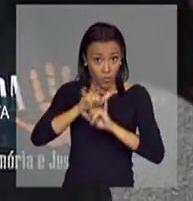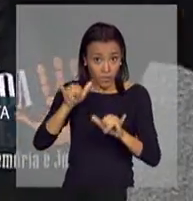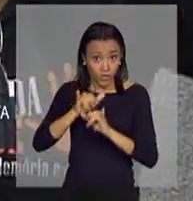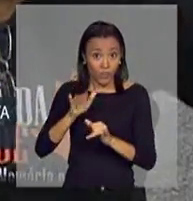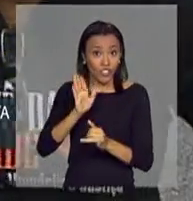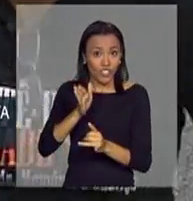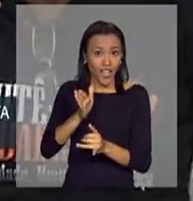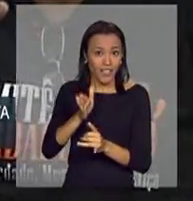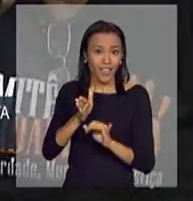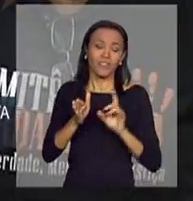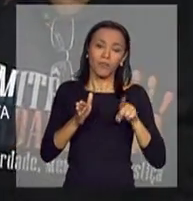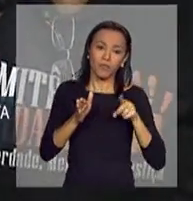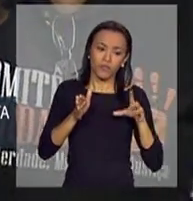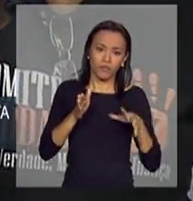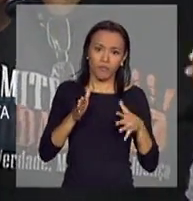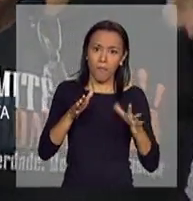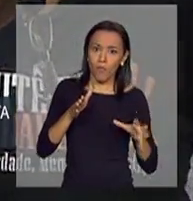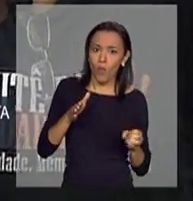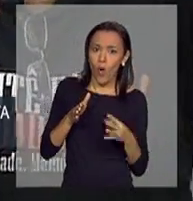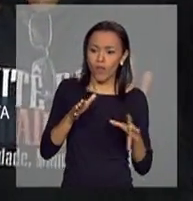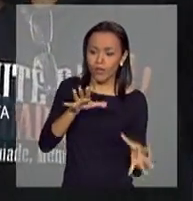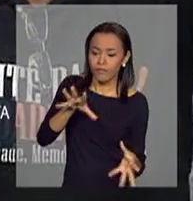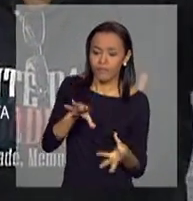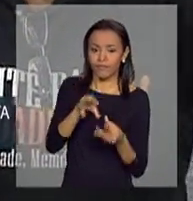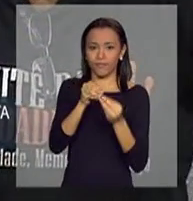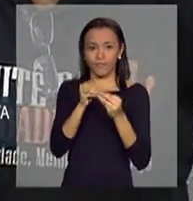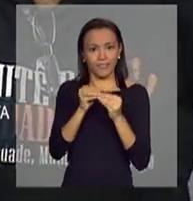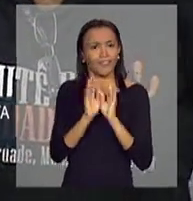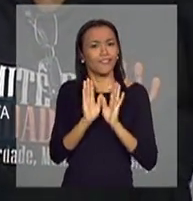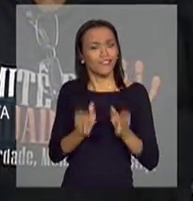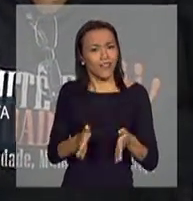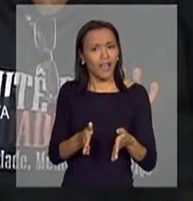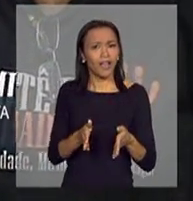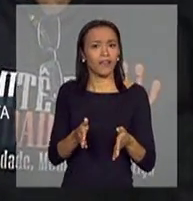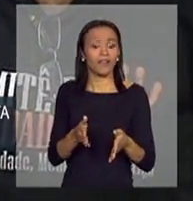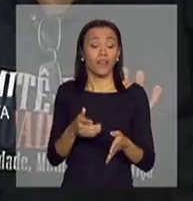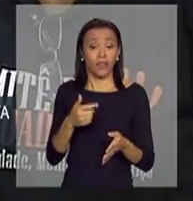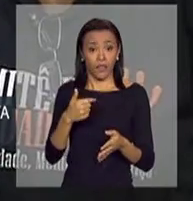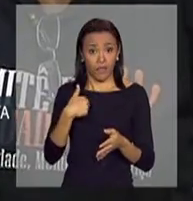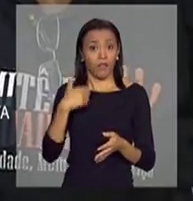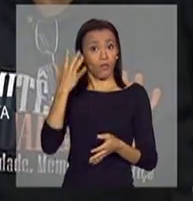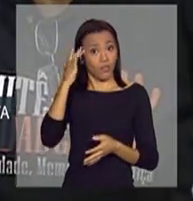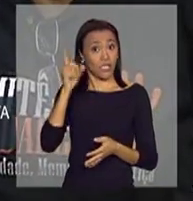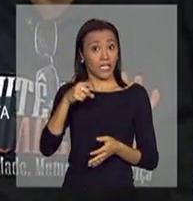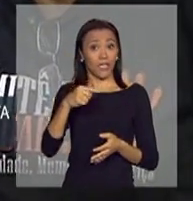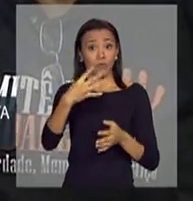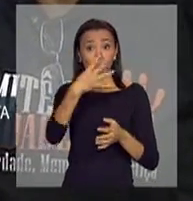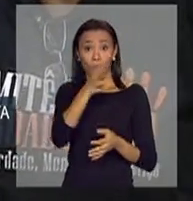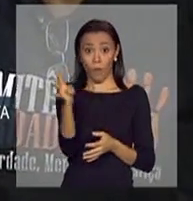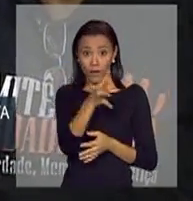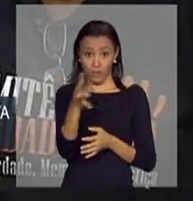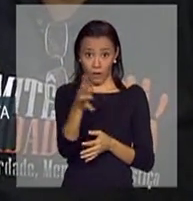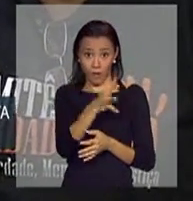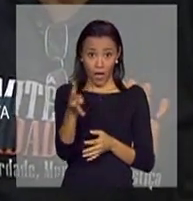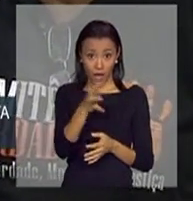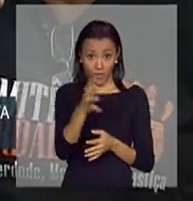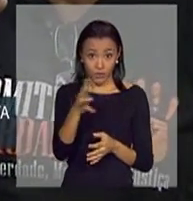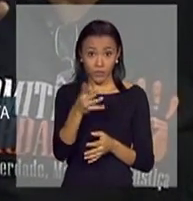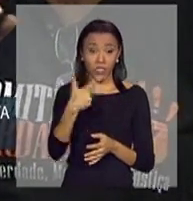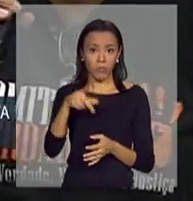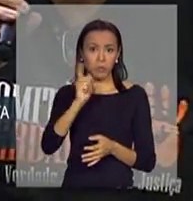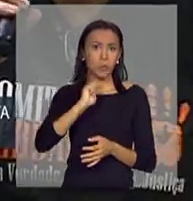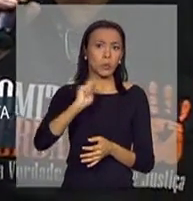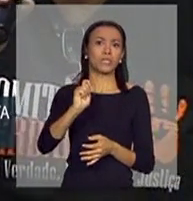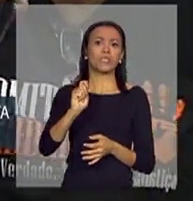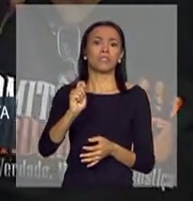vai dar para avançar desses mortos? Quer dizer, eu suponho que ele está num dos 44 casos de suicídios